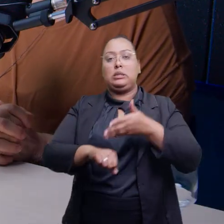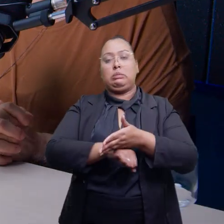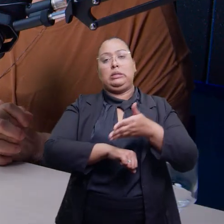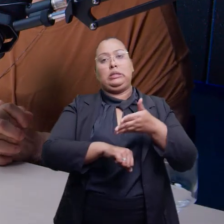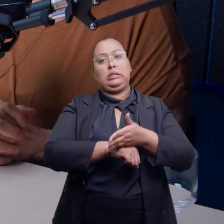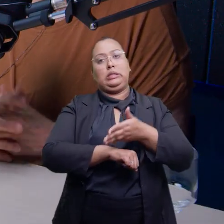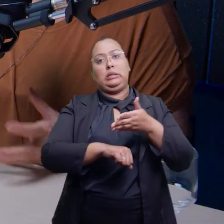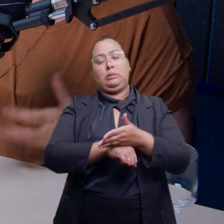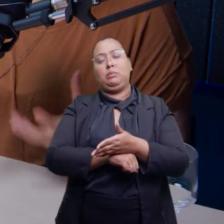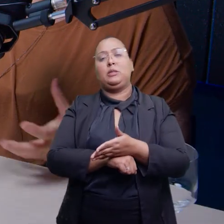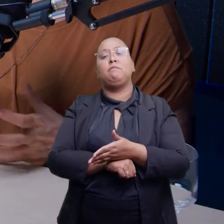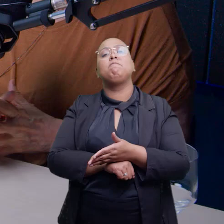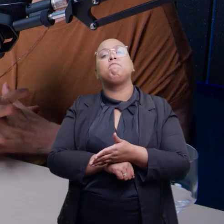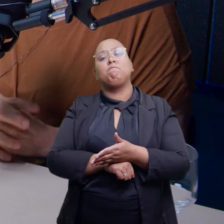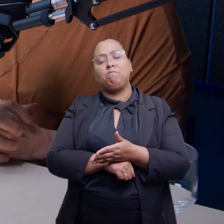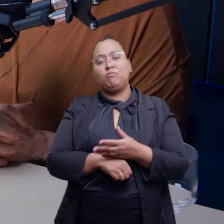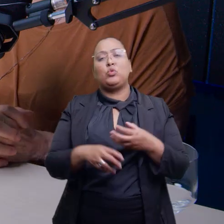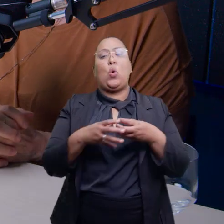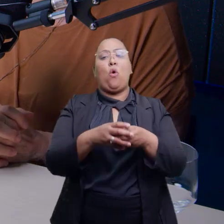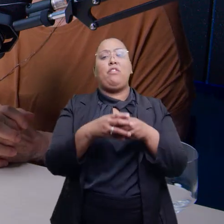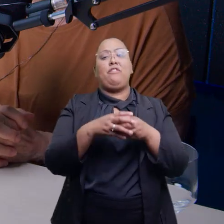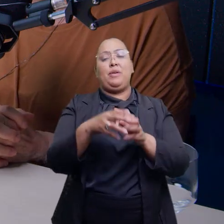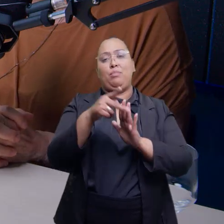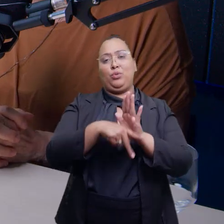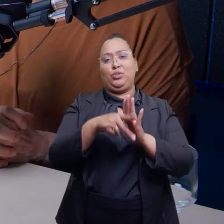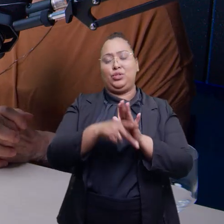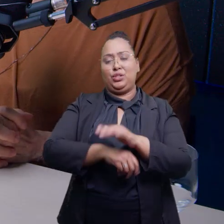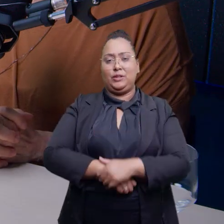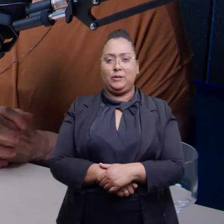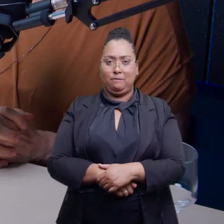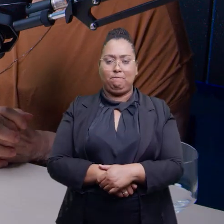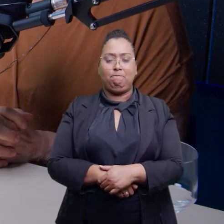participação, um vínculo com o conviver, né?